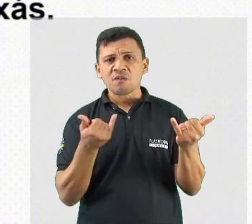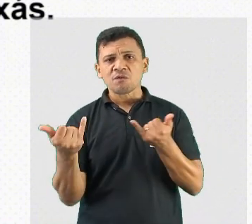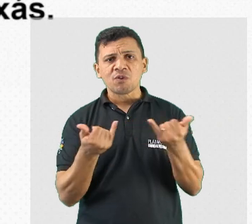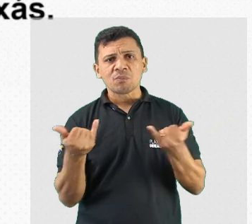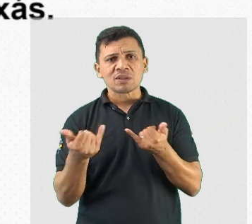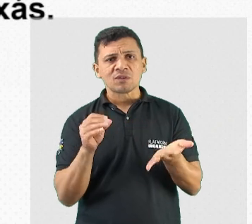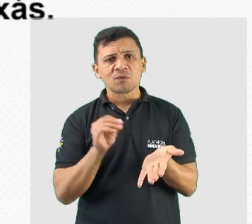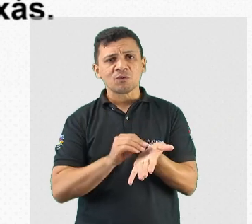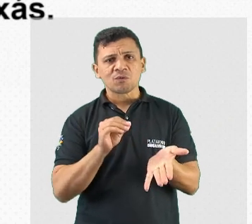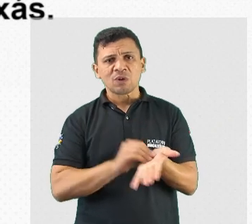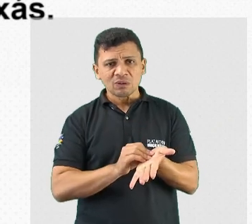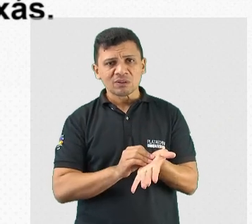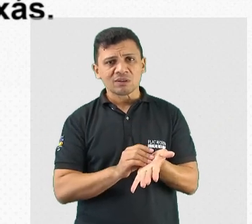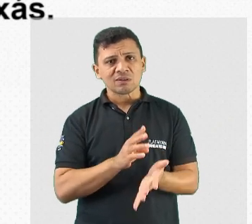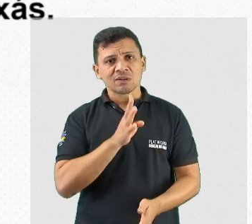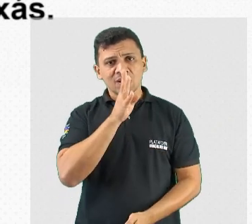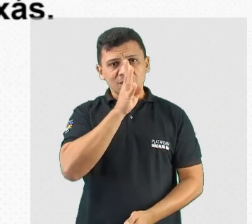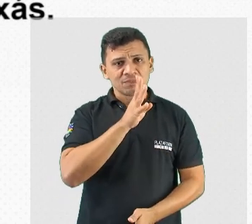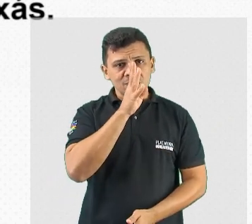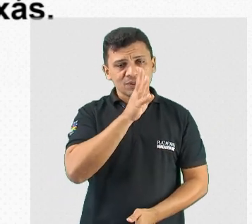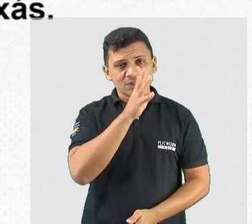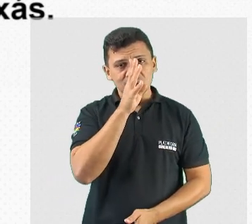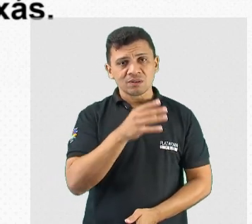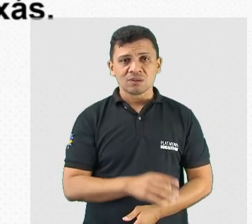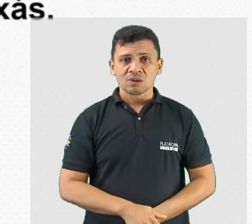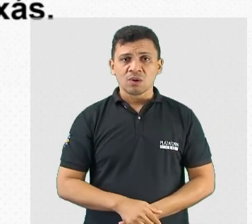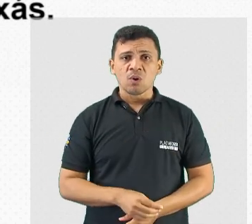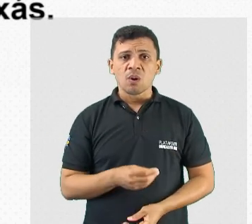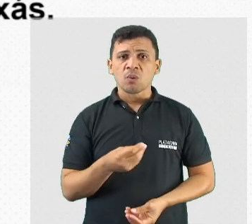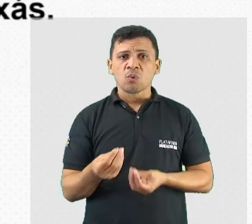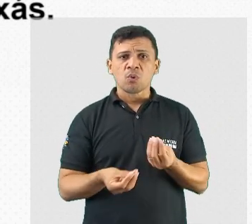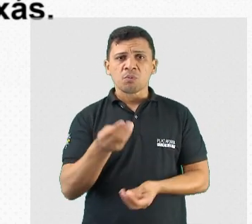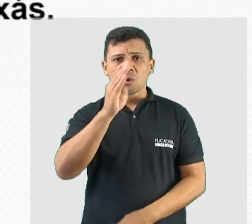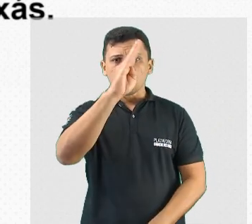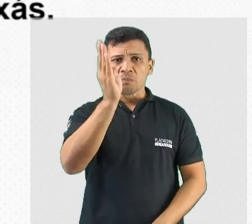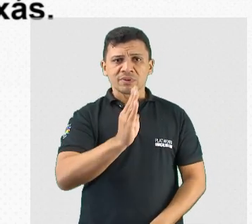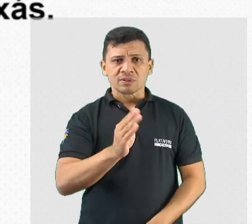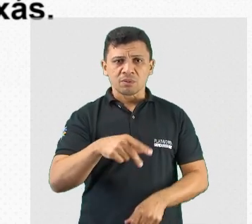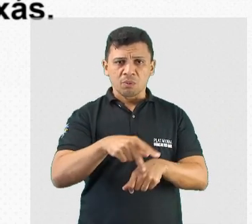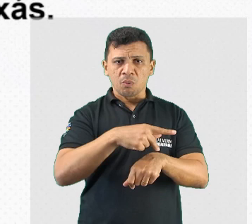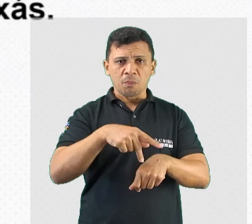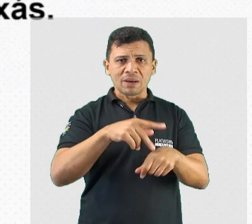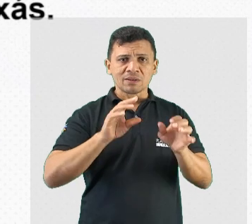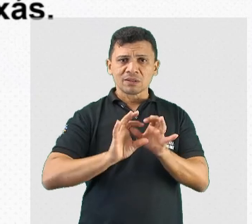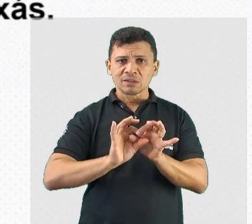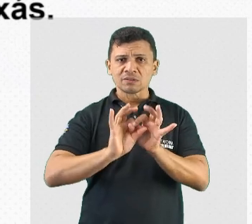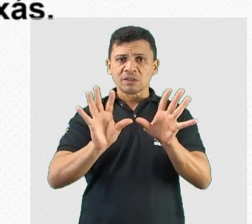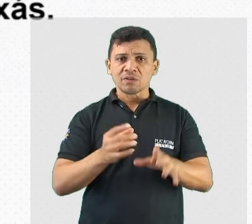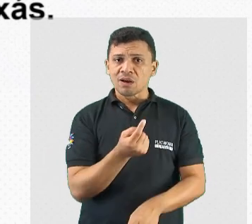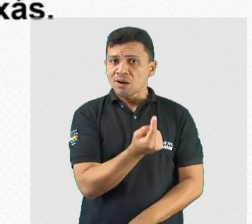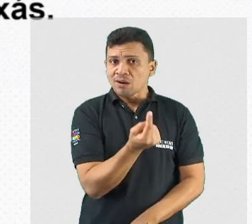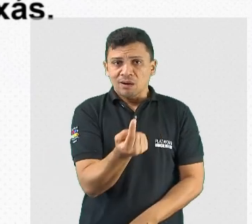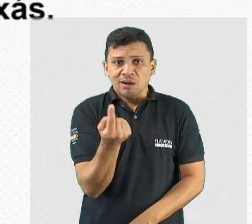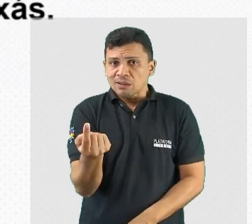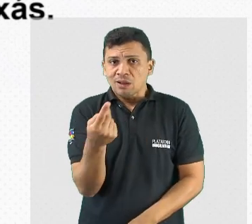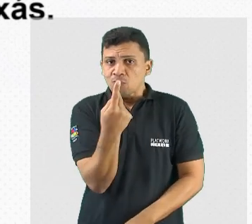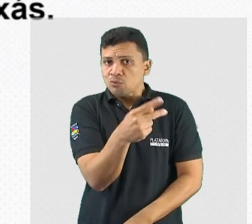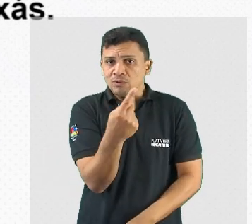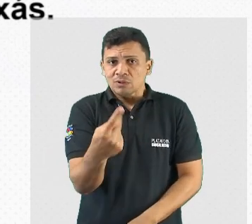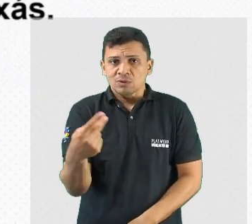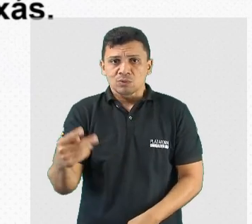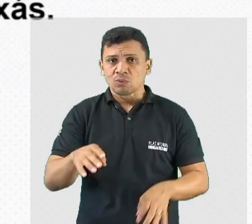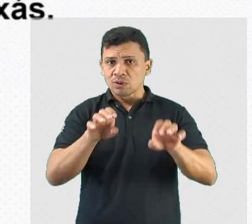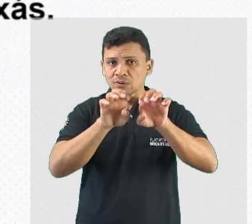coisa absurda, né? Se nós somos um país laico, então entender como cada um se encaixa na sua própria estrutura religiosa e